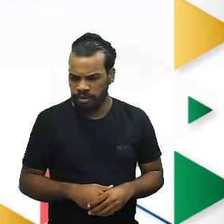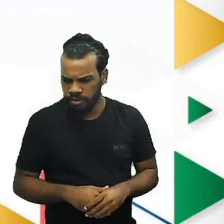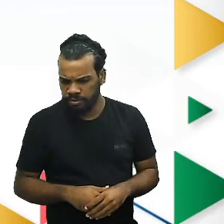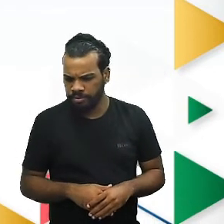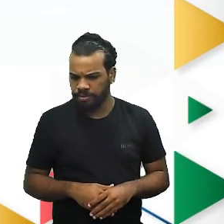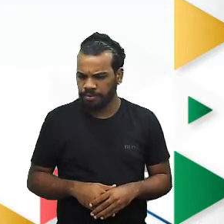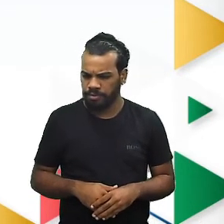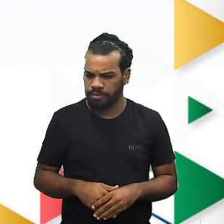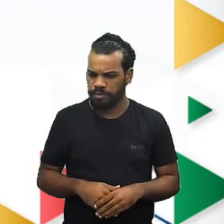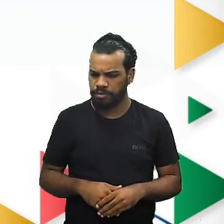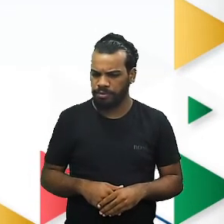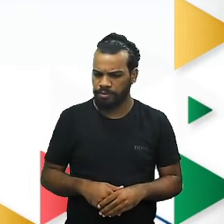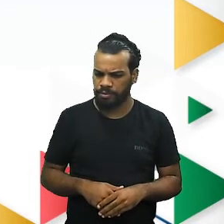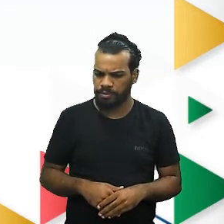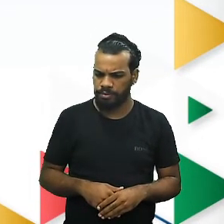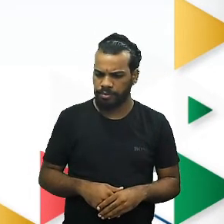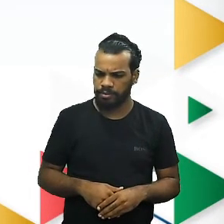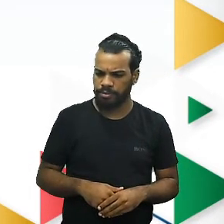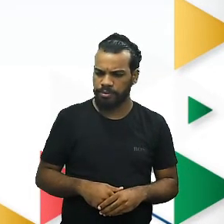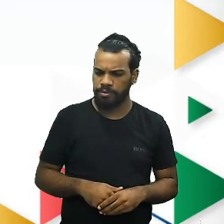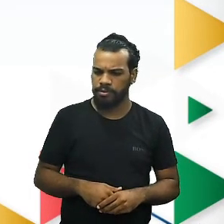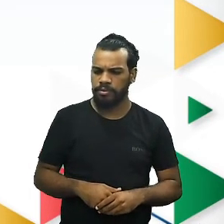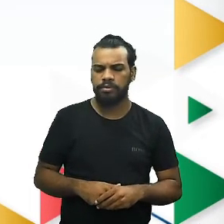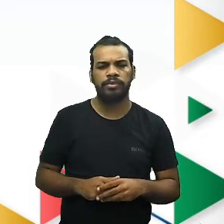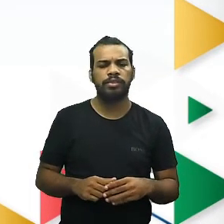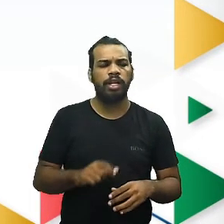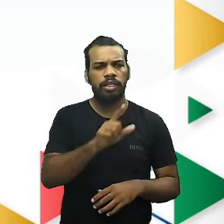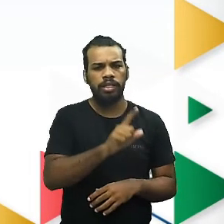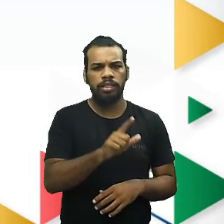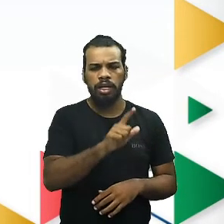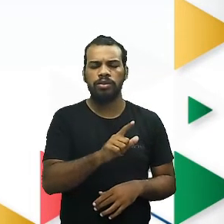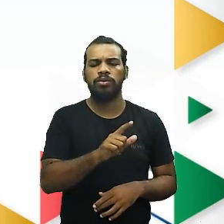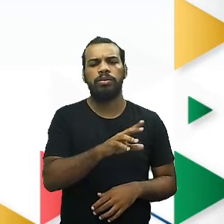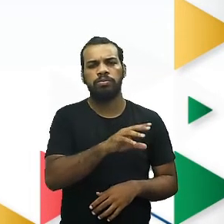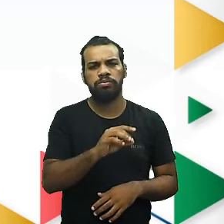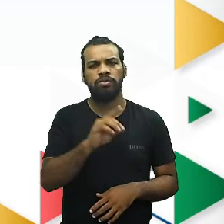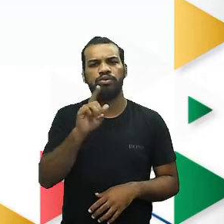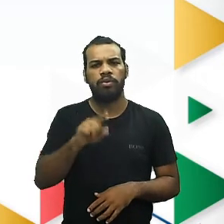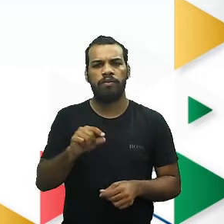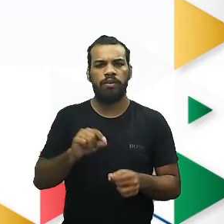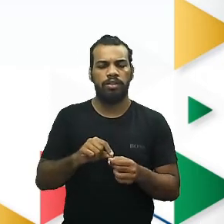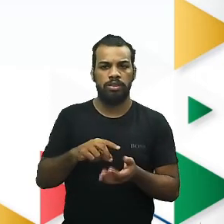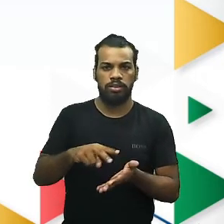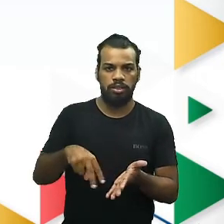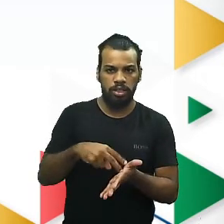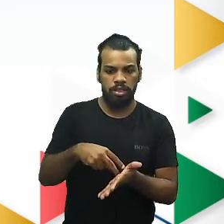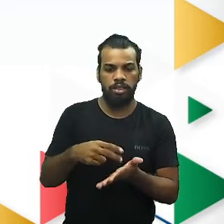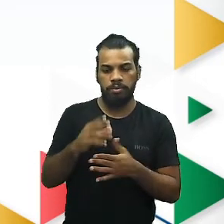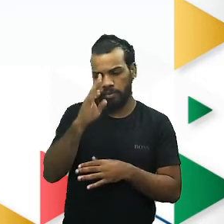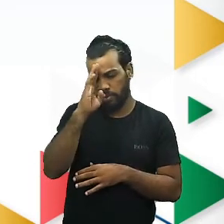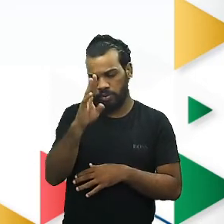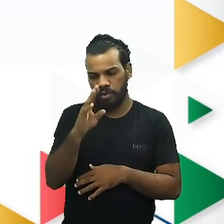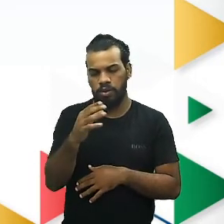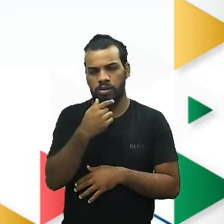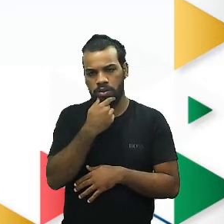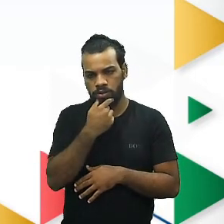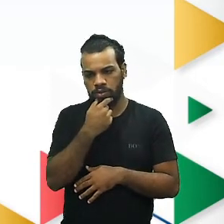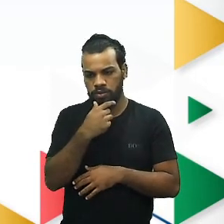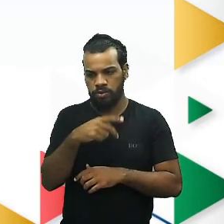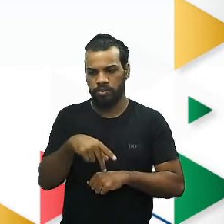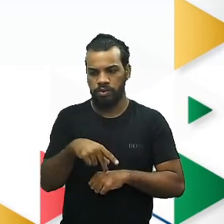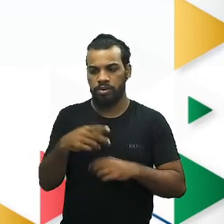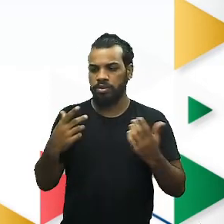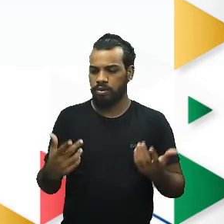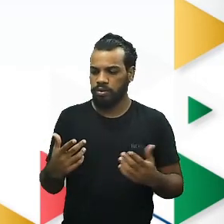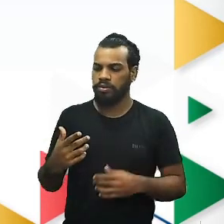americanos é fazer releituras de clássicos da literatura. Como eu falei para vocês, que eles faziam muita releitura, principalmente de obras inglesas. Dessa forma,